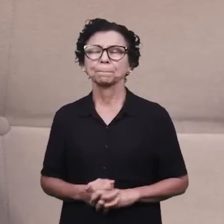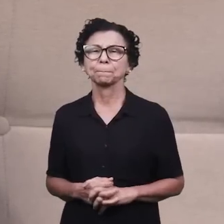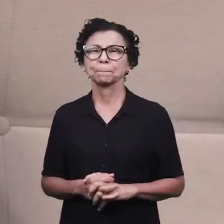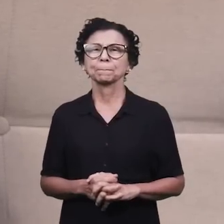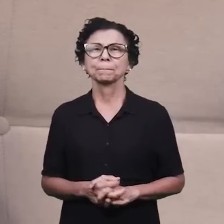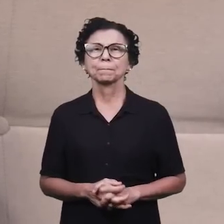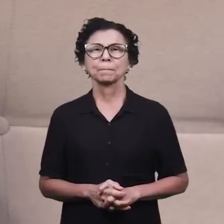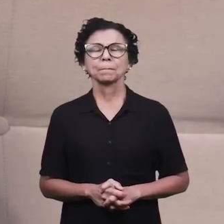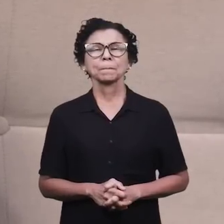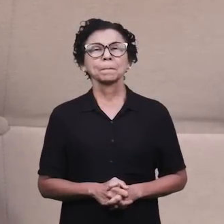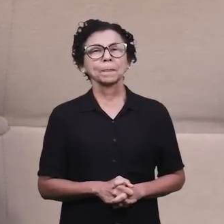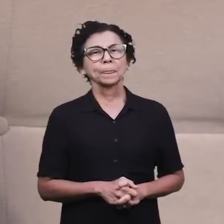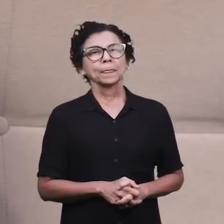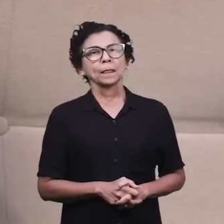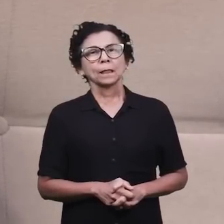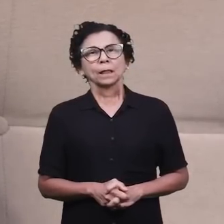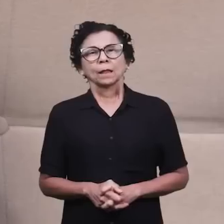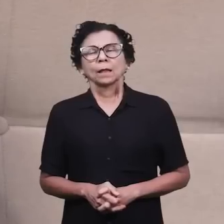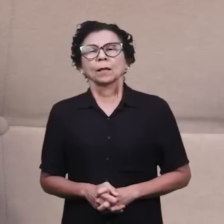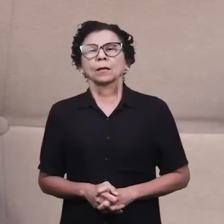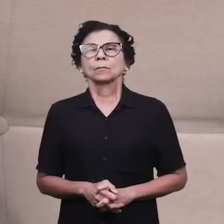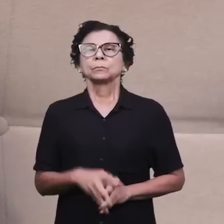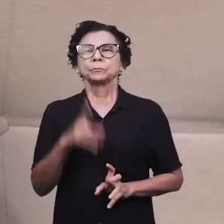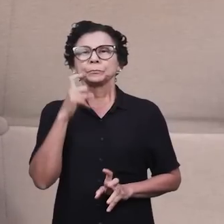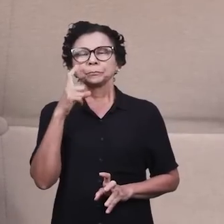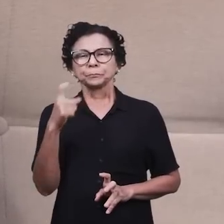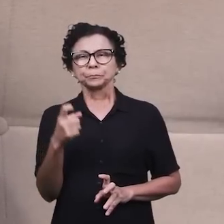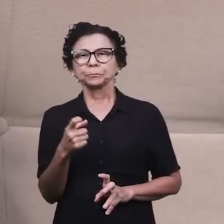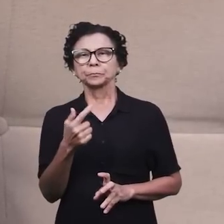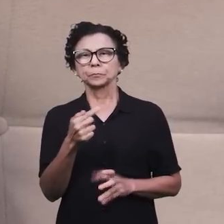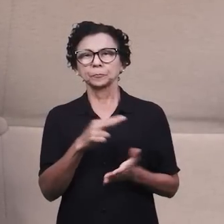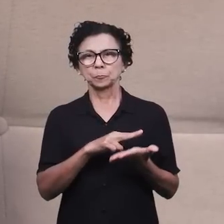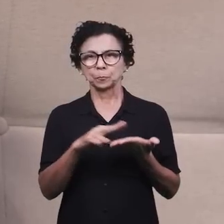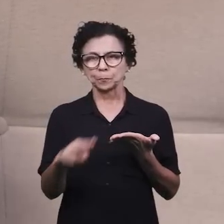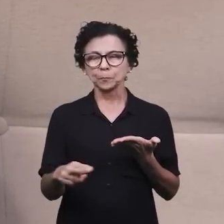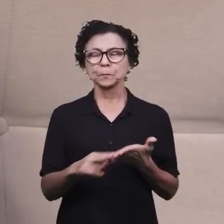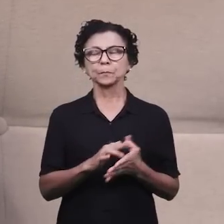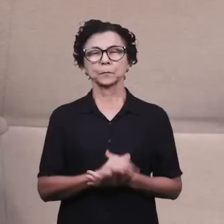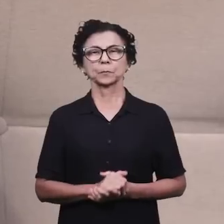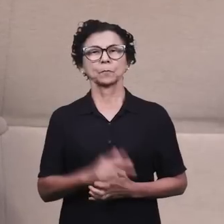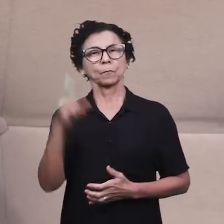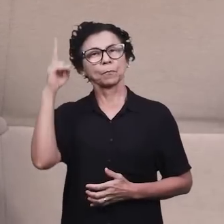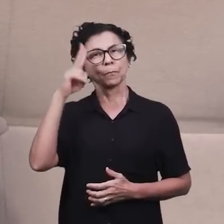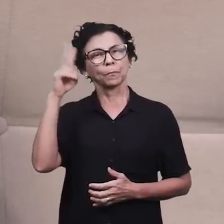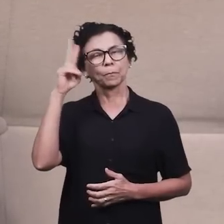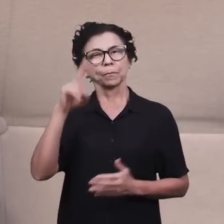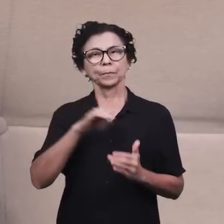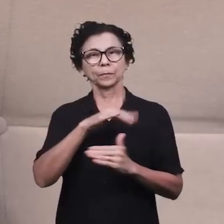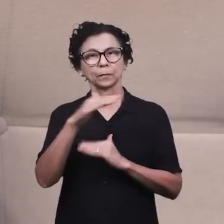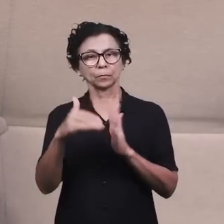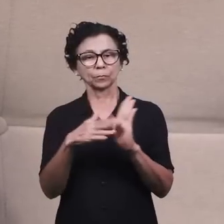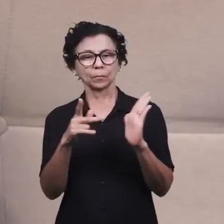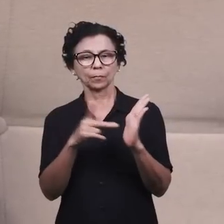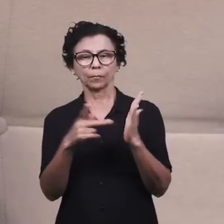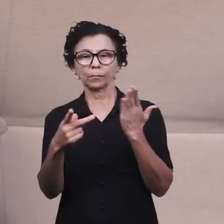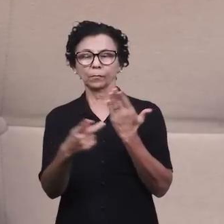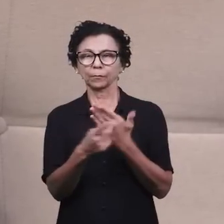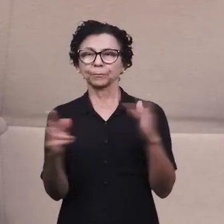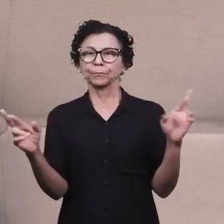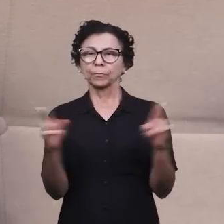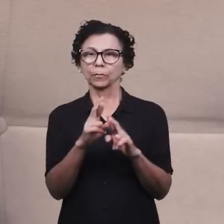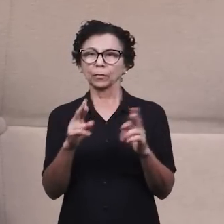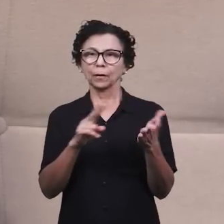aconteceu. Eu acho que, embora não seja o objetivo desse programa de hoje, mas apenas para deixar, digamos assim,